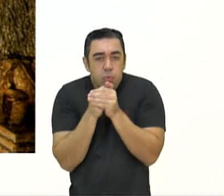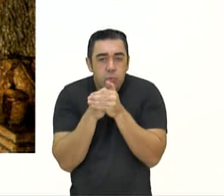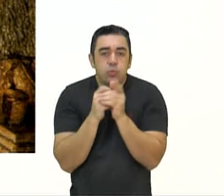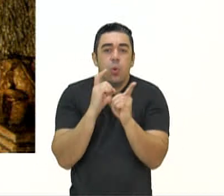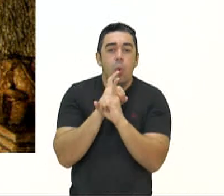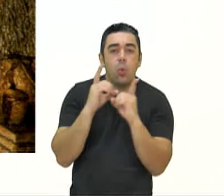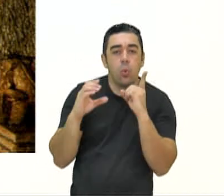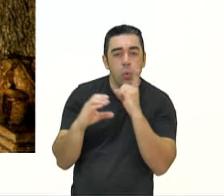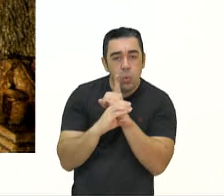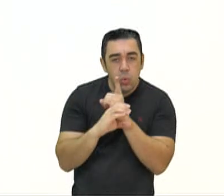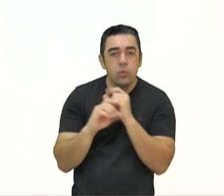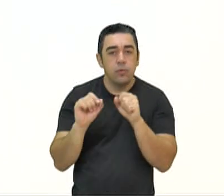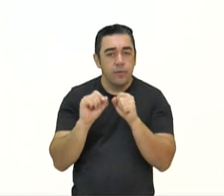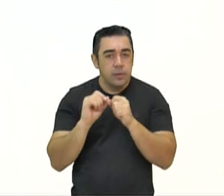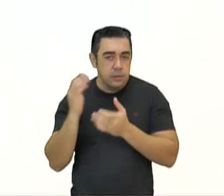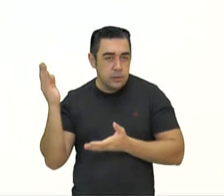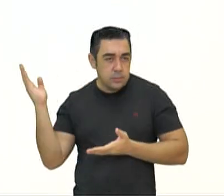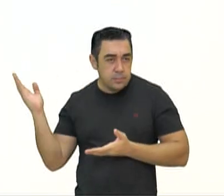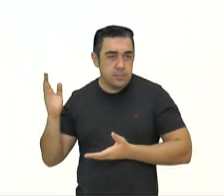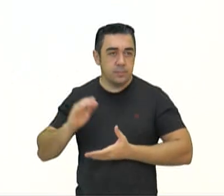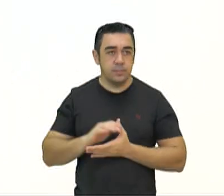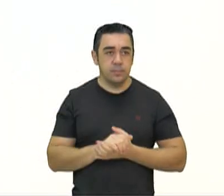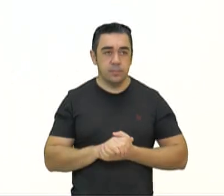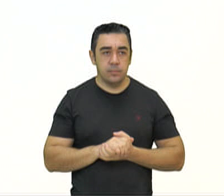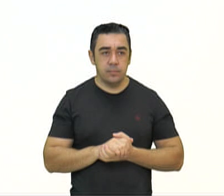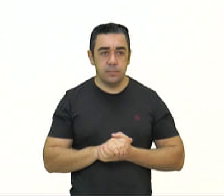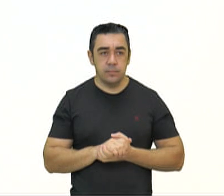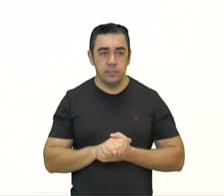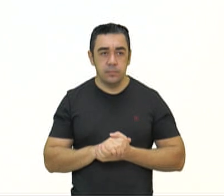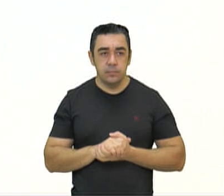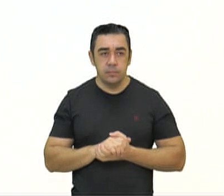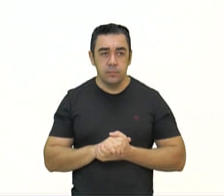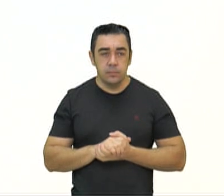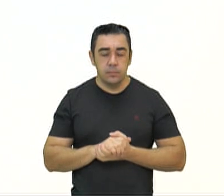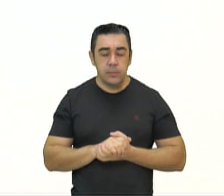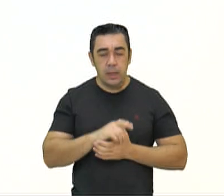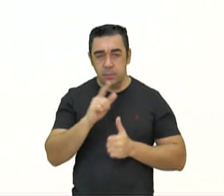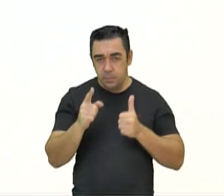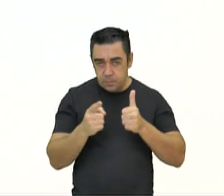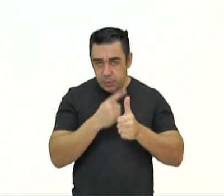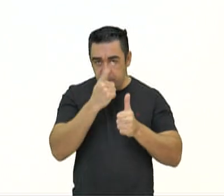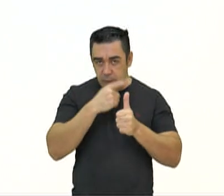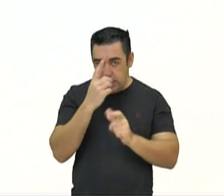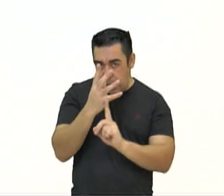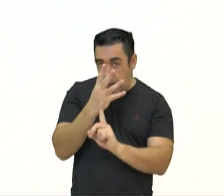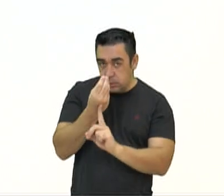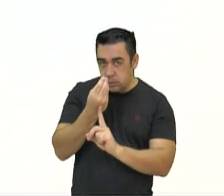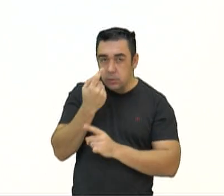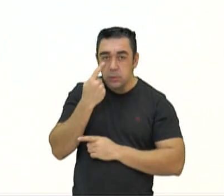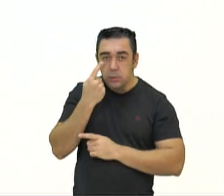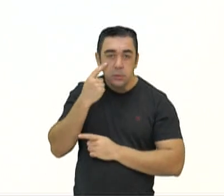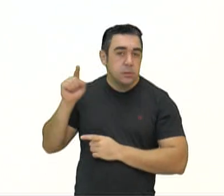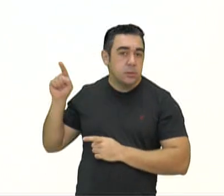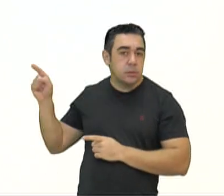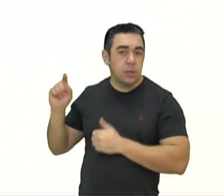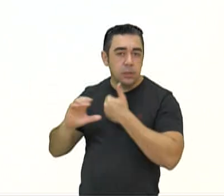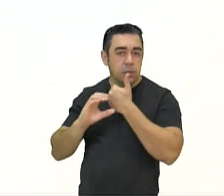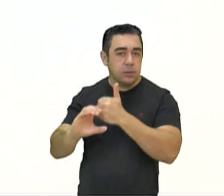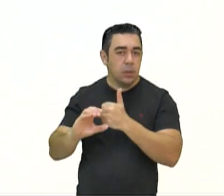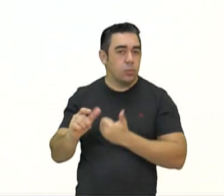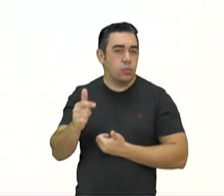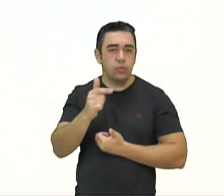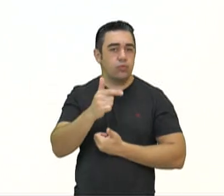suas representações. Tenho aqui as primeiras representações dos cristãos, eles não tinham